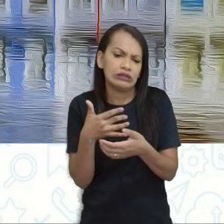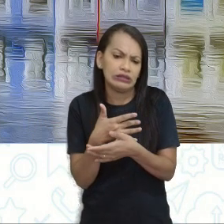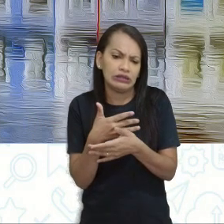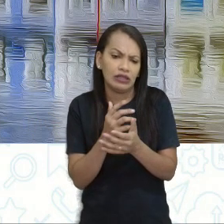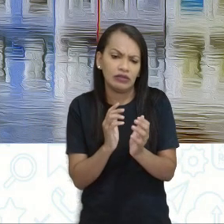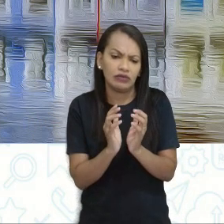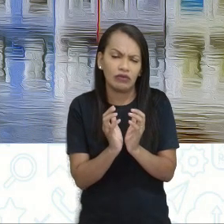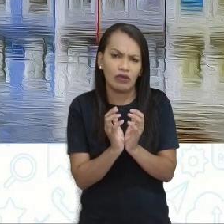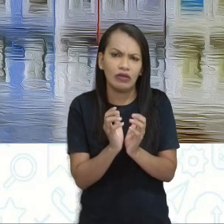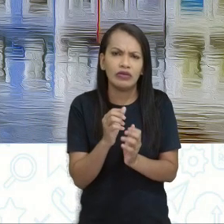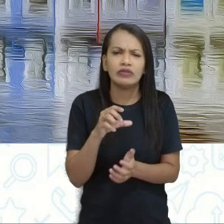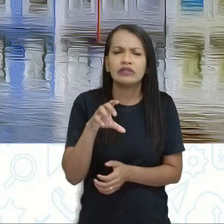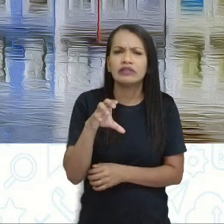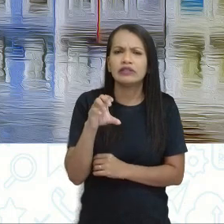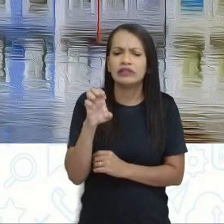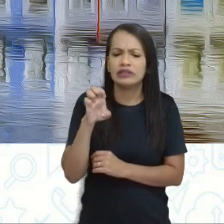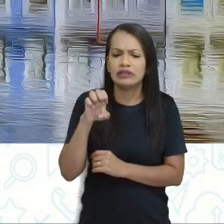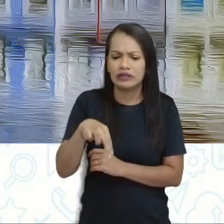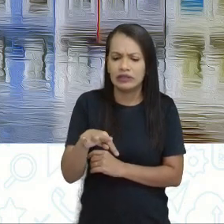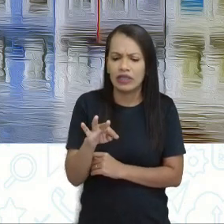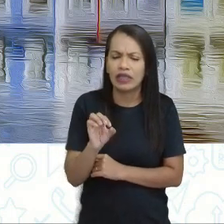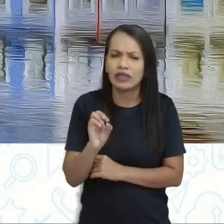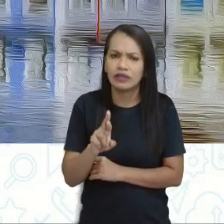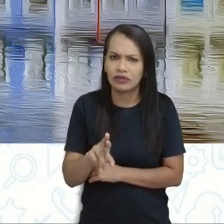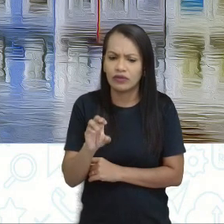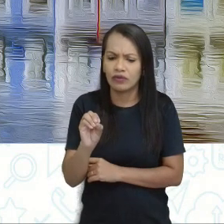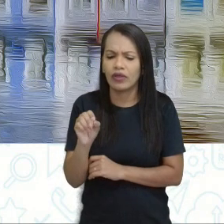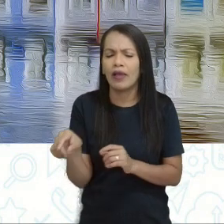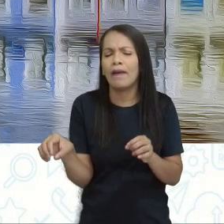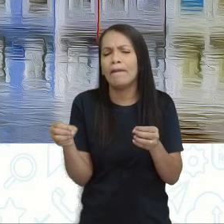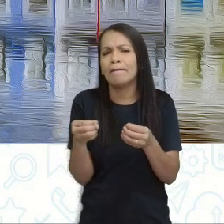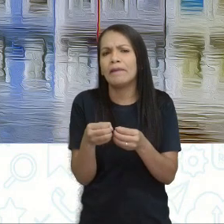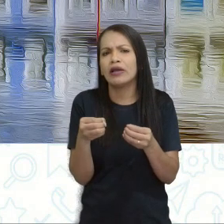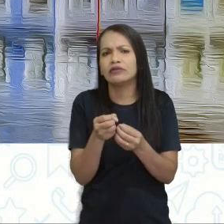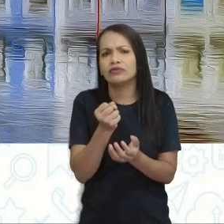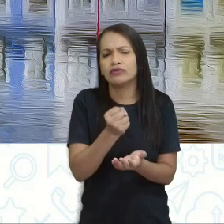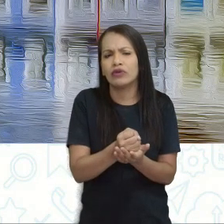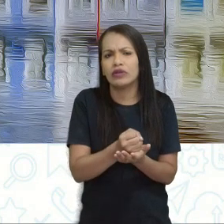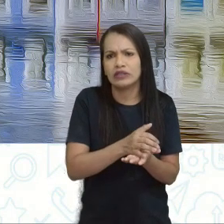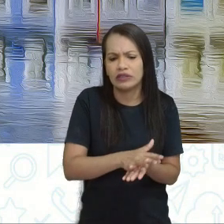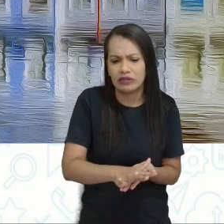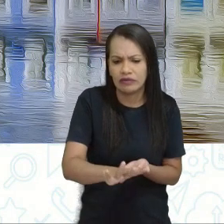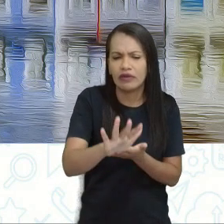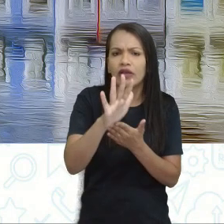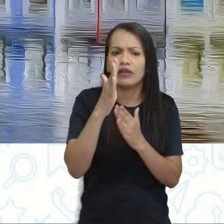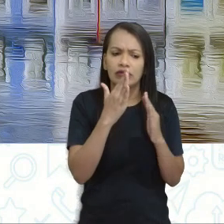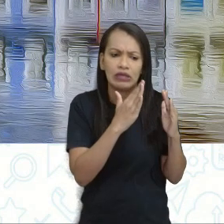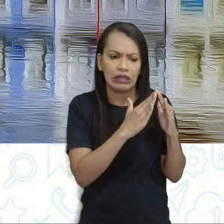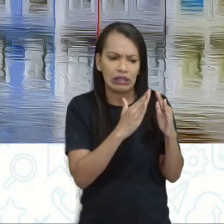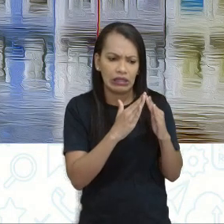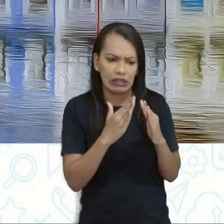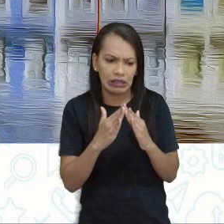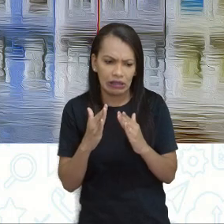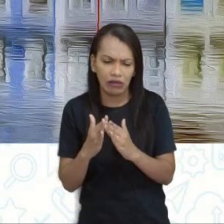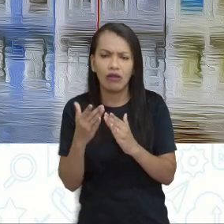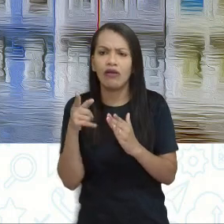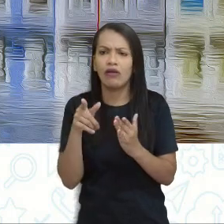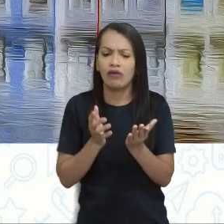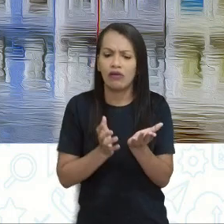ali chegando pelo lado do Recife Antigo, que a gente conhece, né, os casarios e o rio